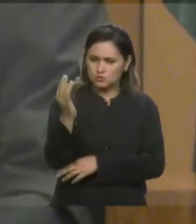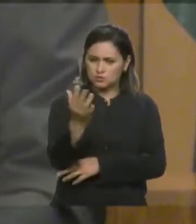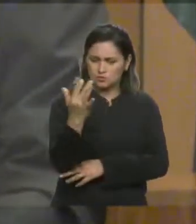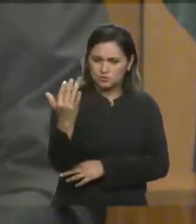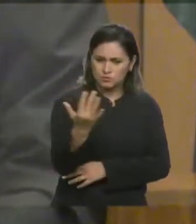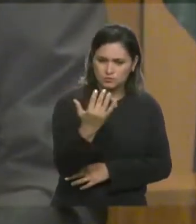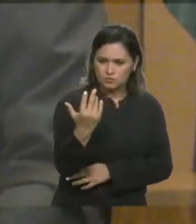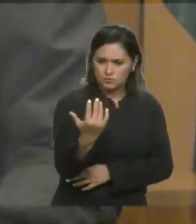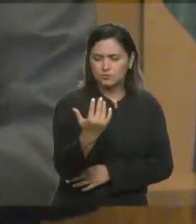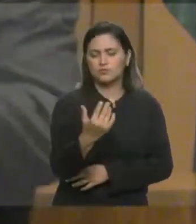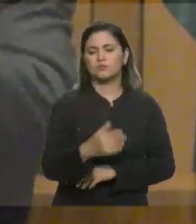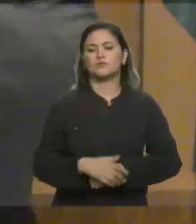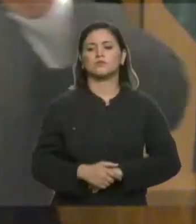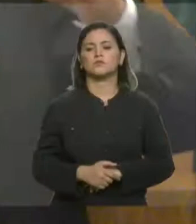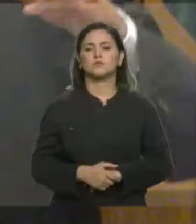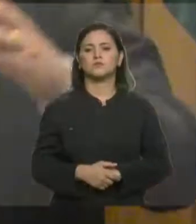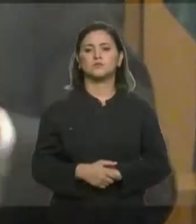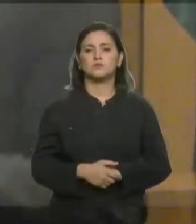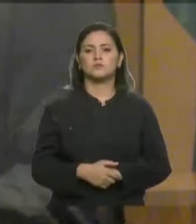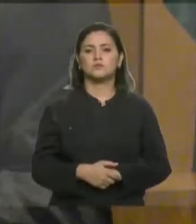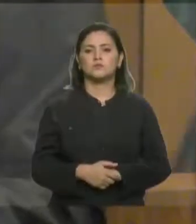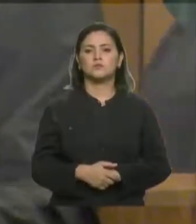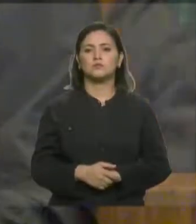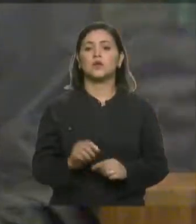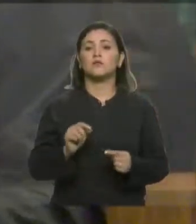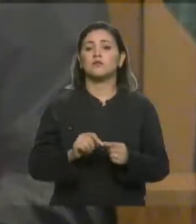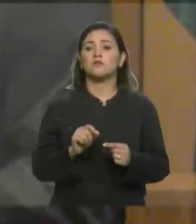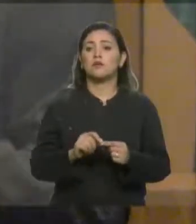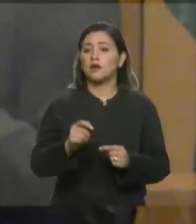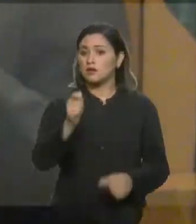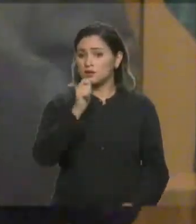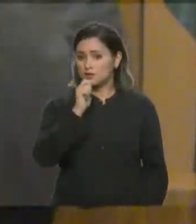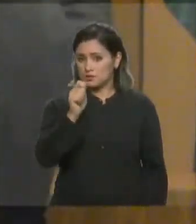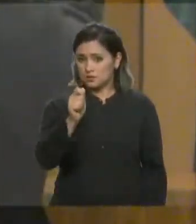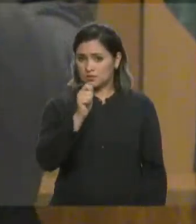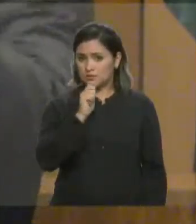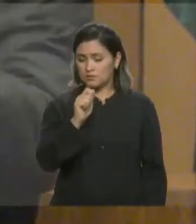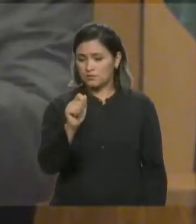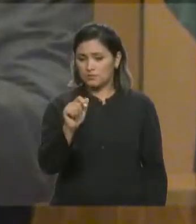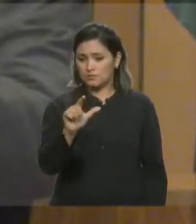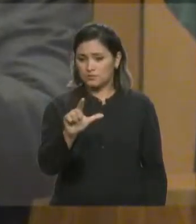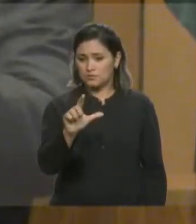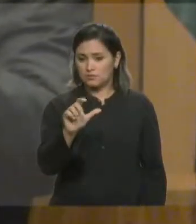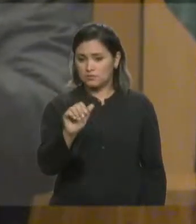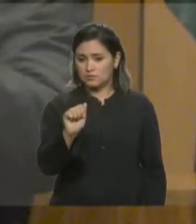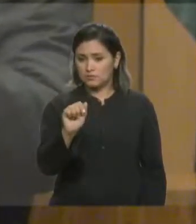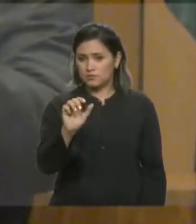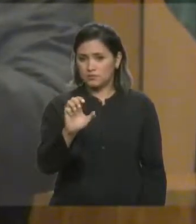que ele fez uma entrevista com o Laércio, isso em 2015